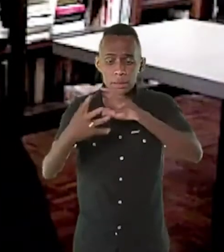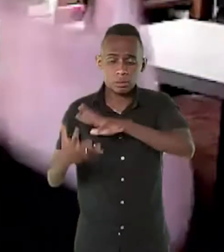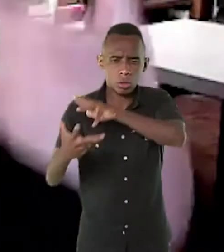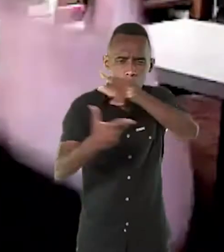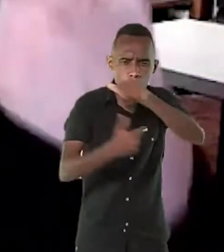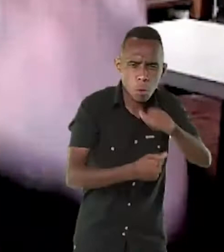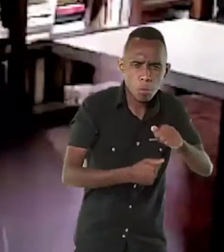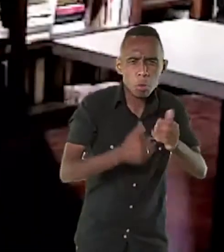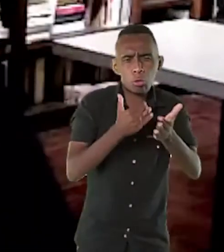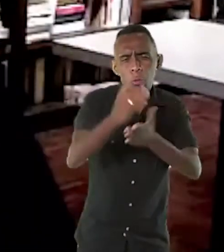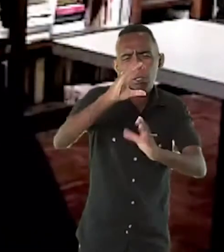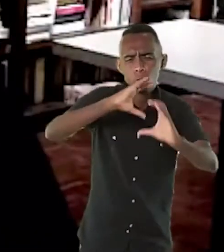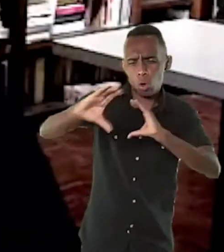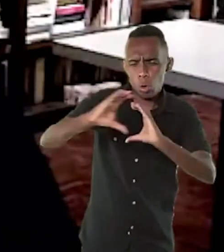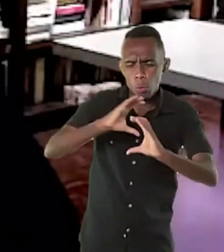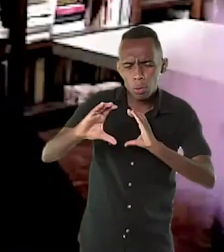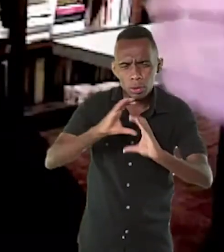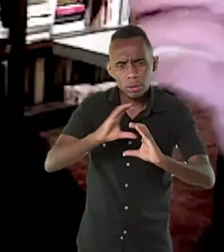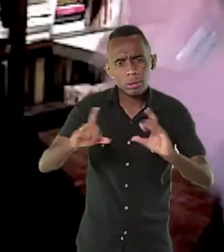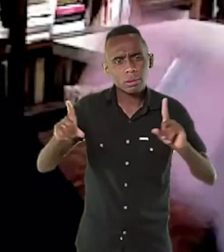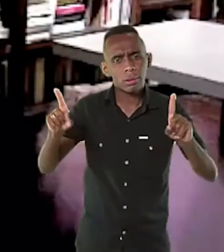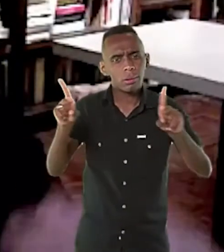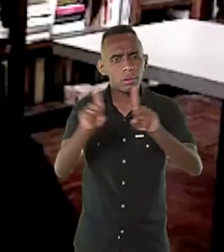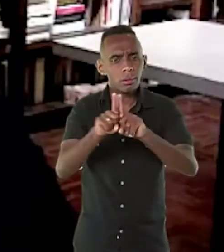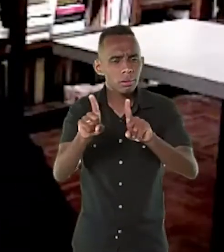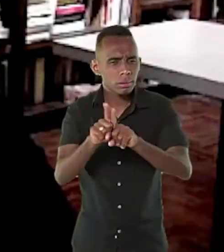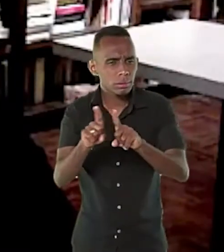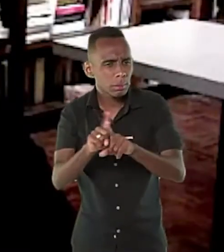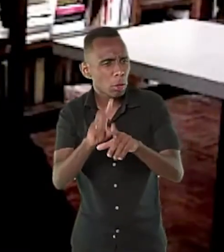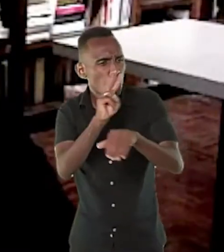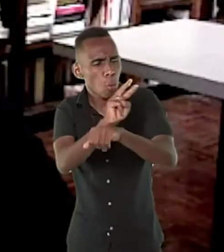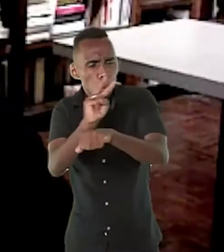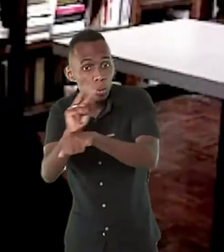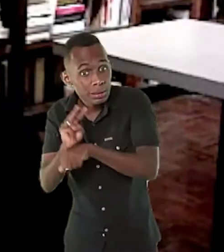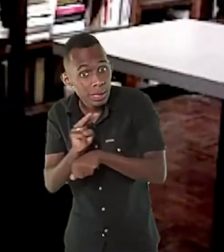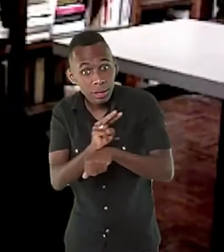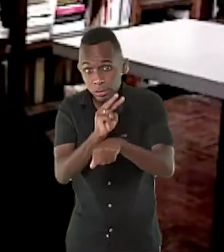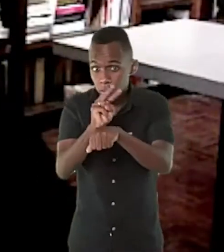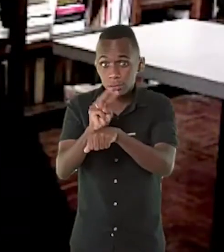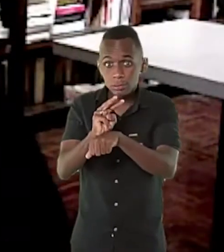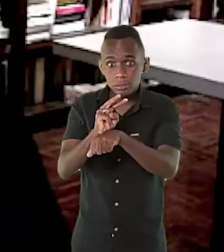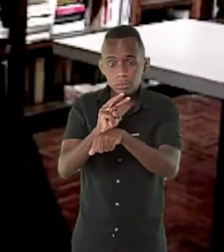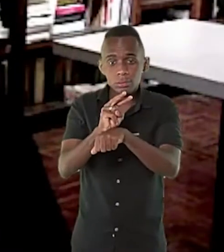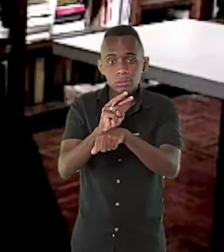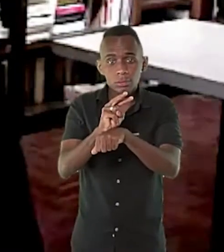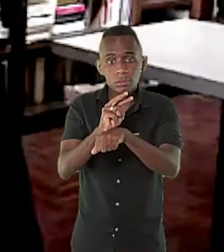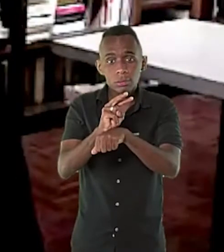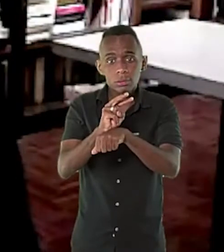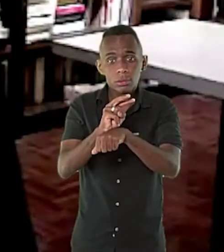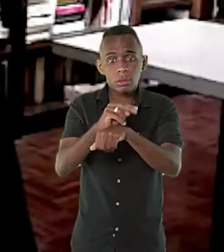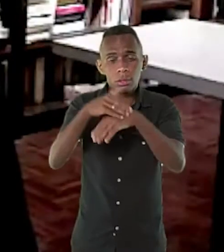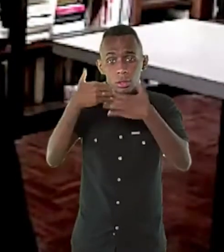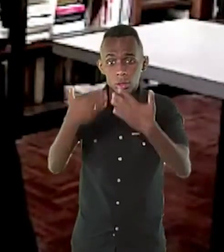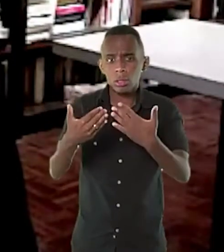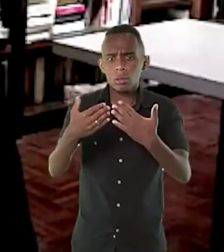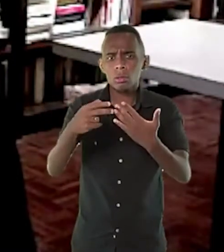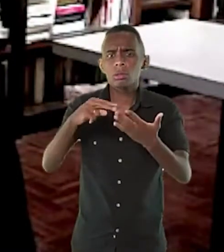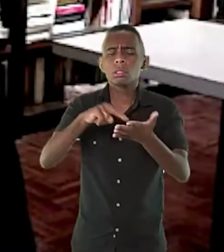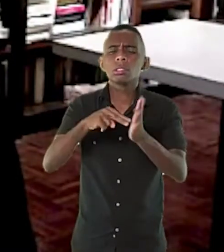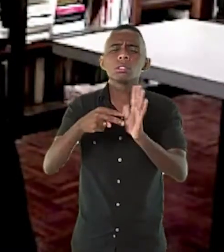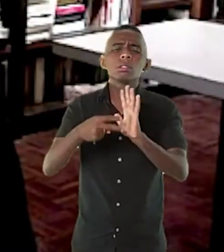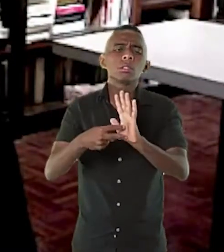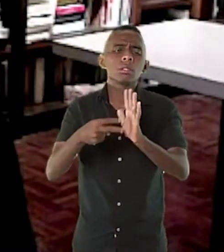aos afetos, passando pela vigilância, e se torna o